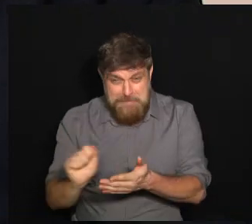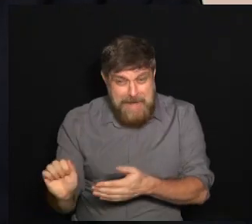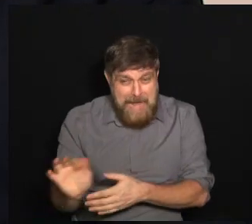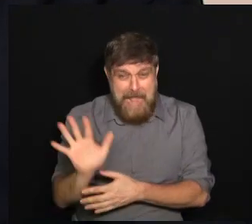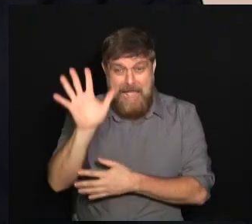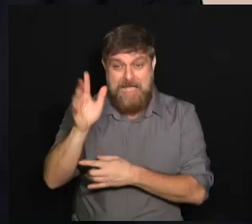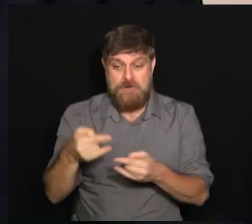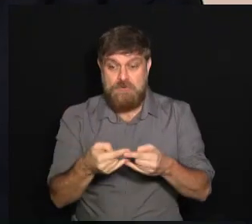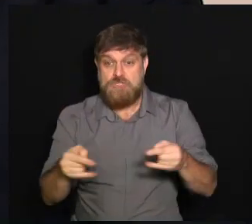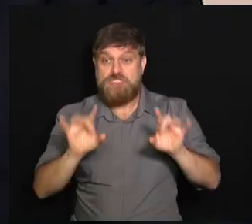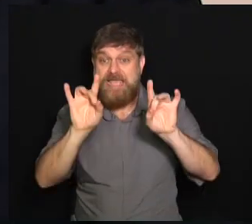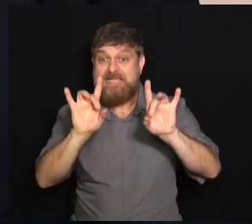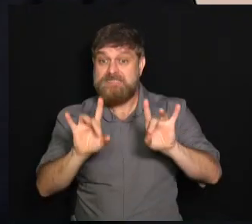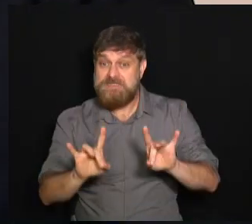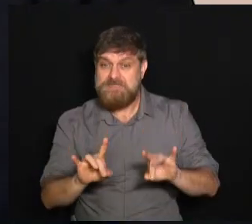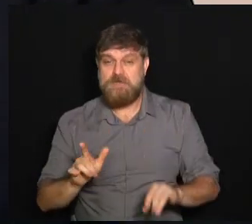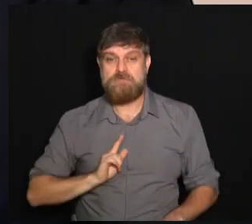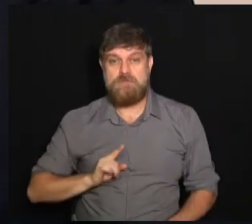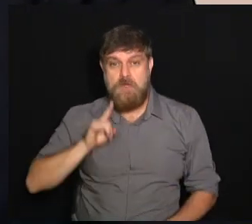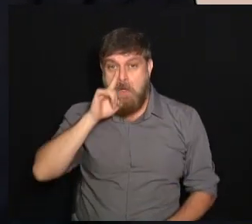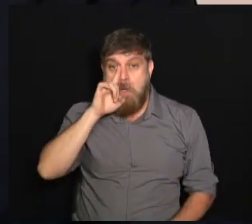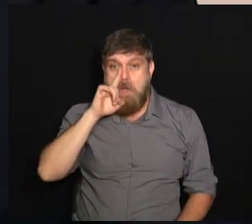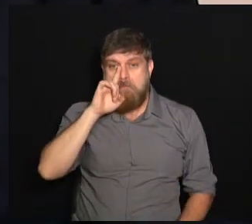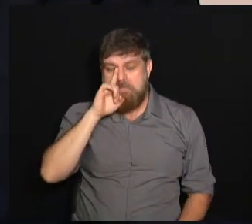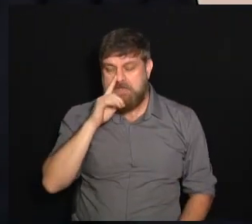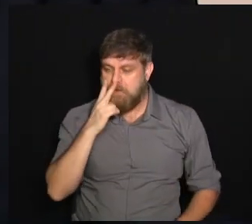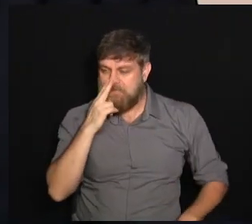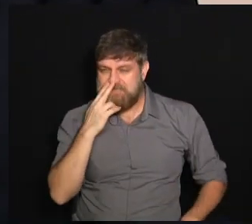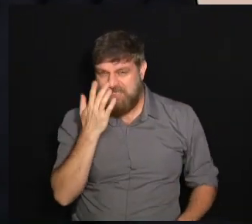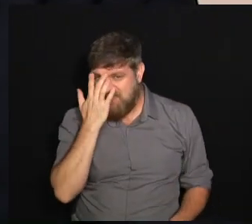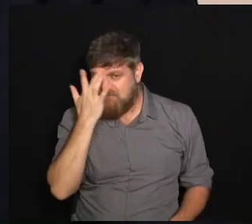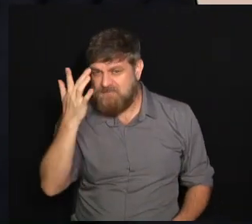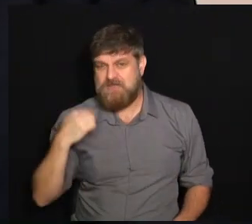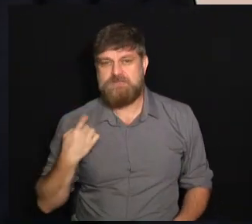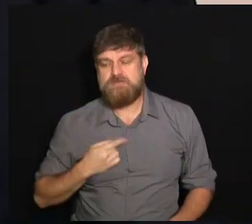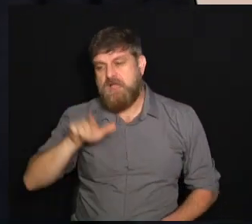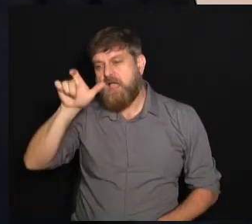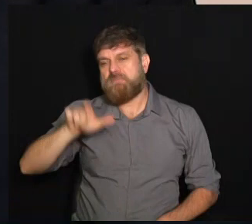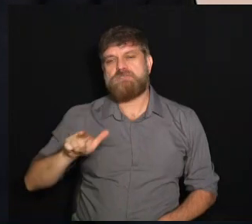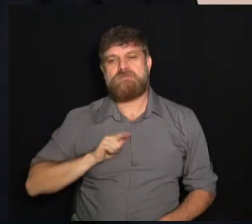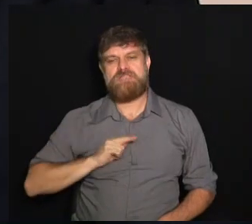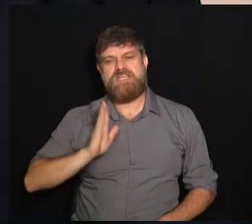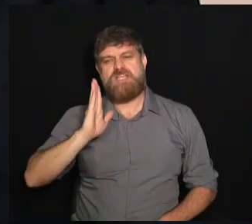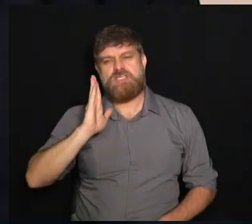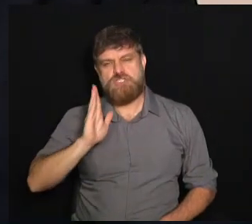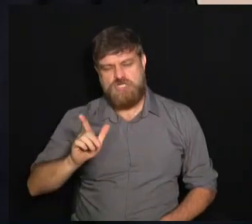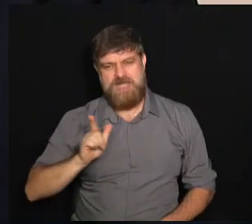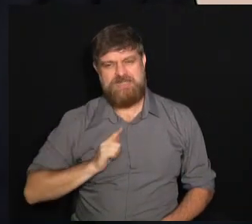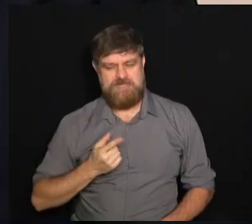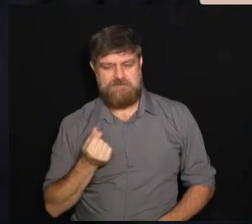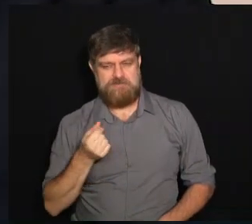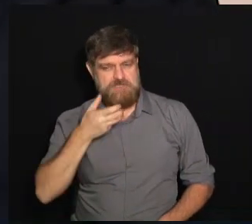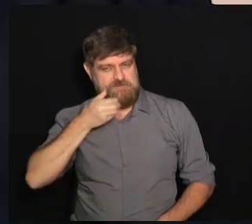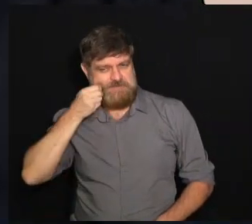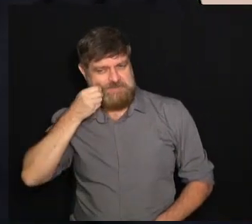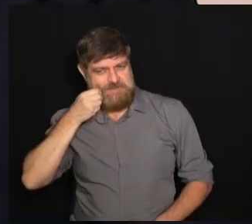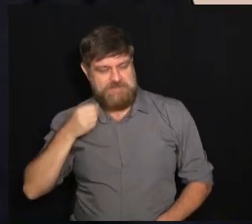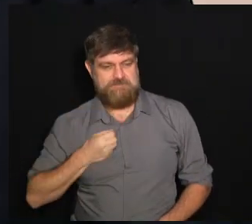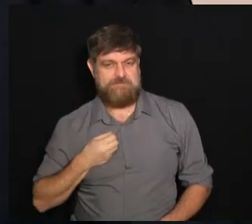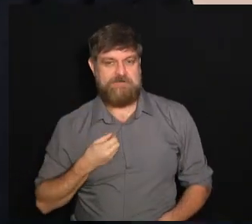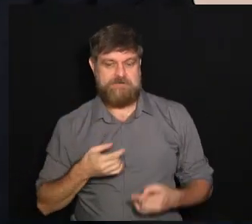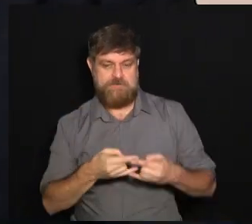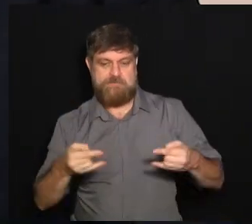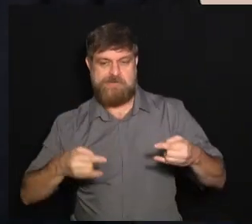E eu acho que o grande perigo disso é a facilidade, né? Normalmente você tem esse crédito já pré-aprovado na sua